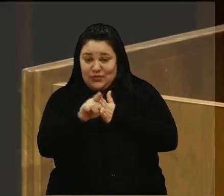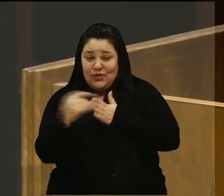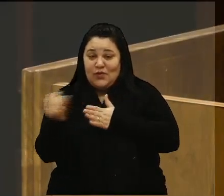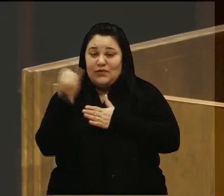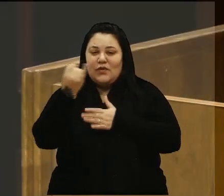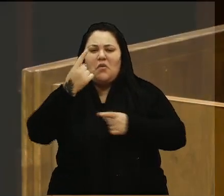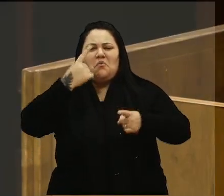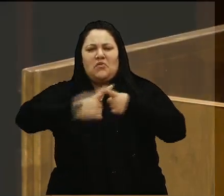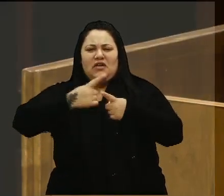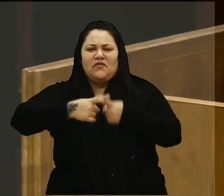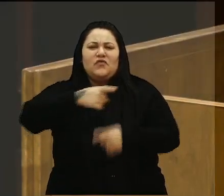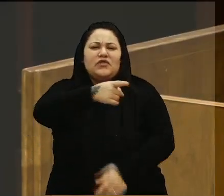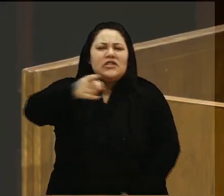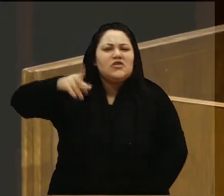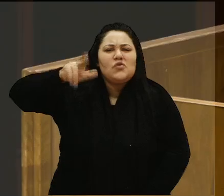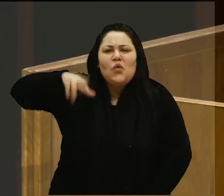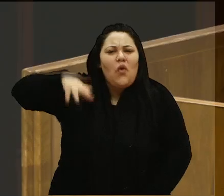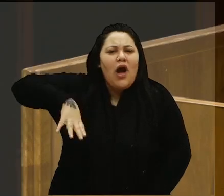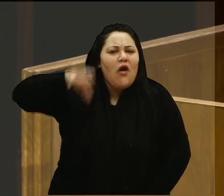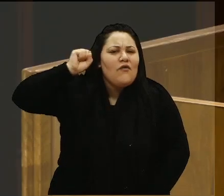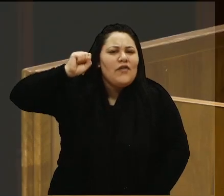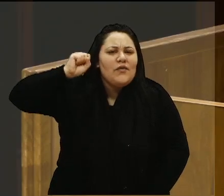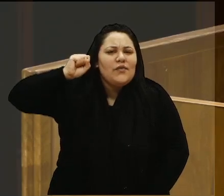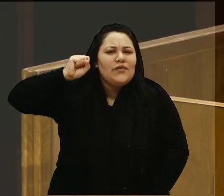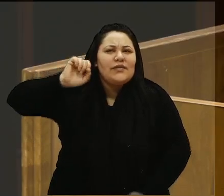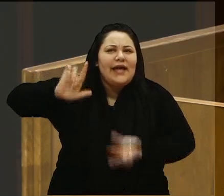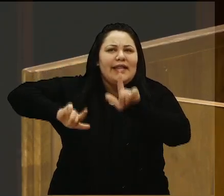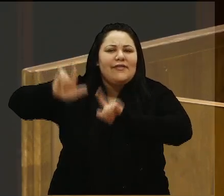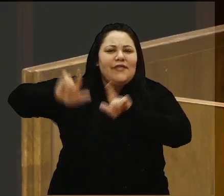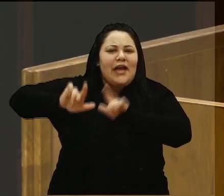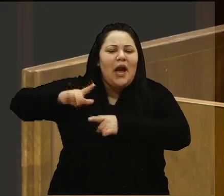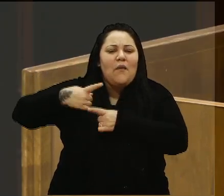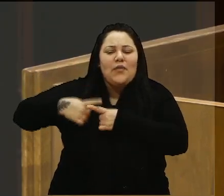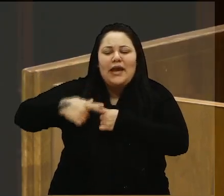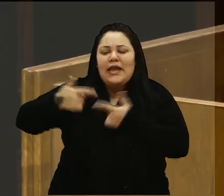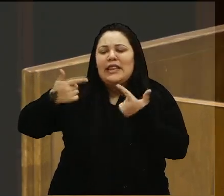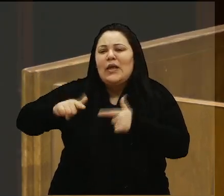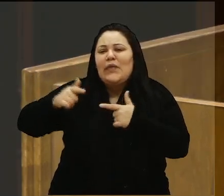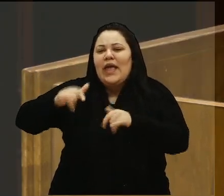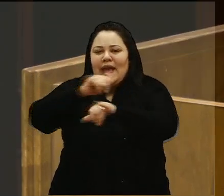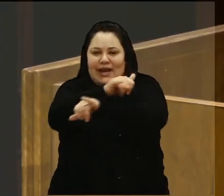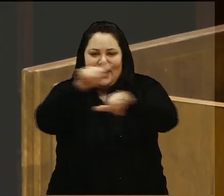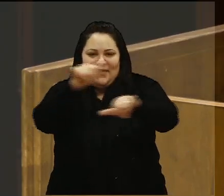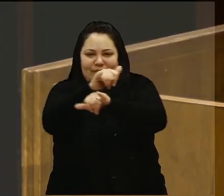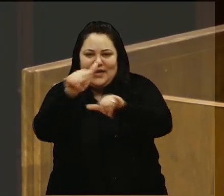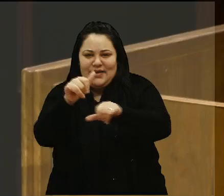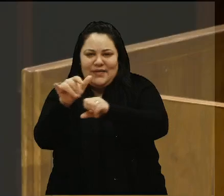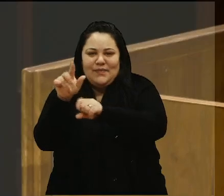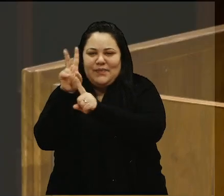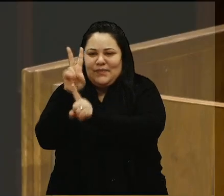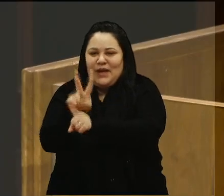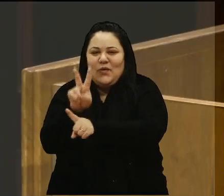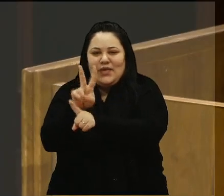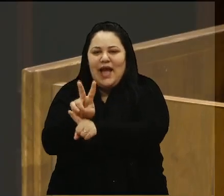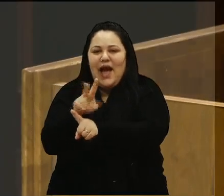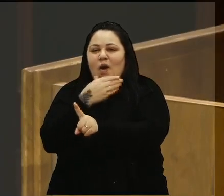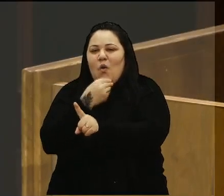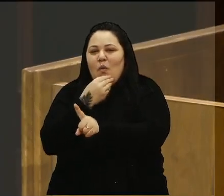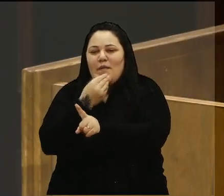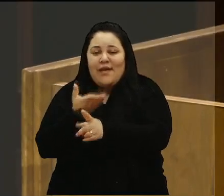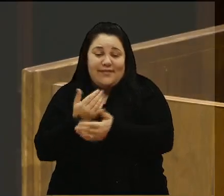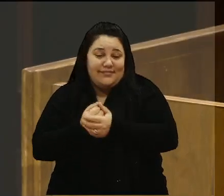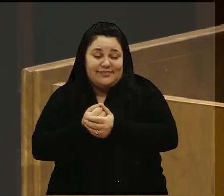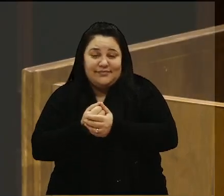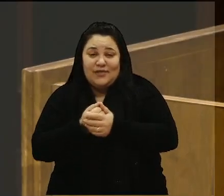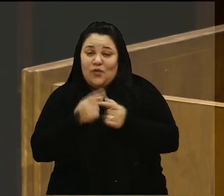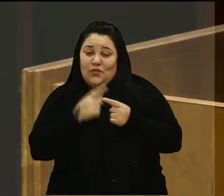que você nunca ouviu isso na televisão? Por que não existem campanhas para proteger esses homens? Por que não